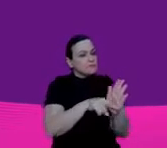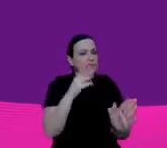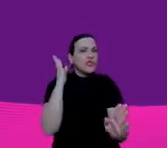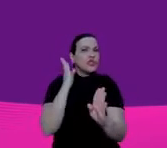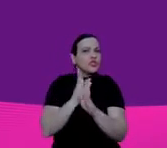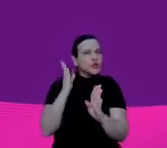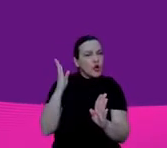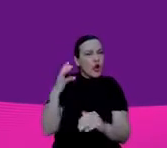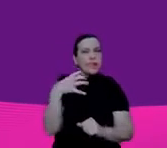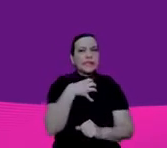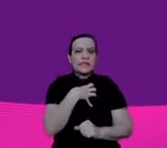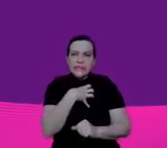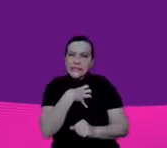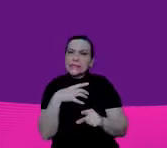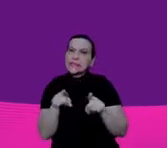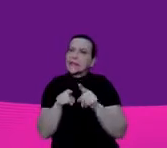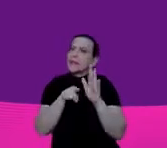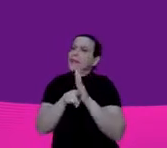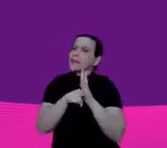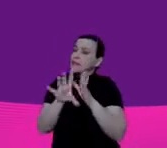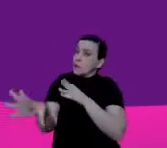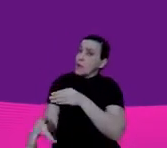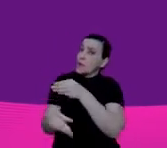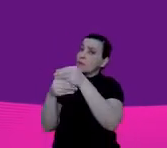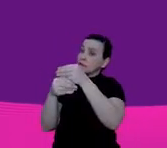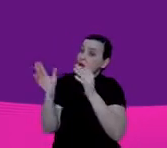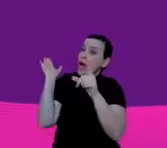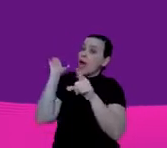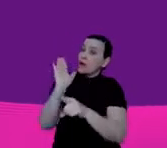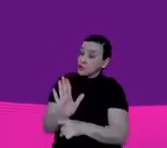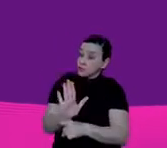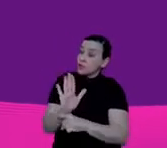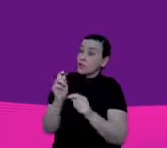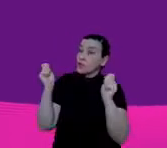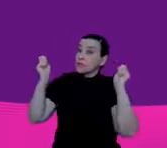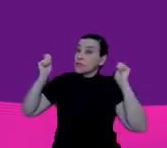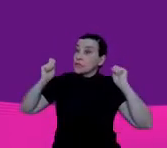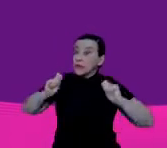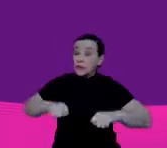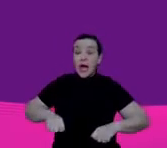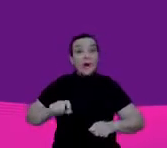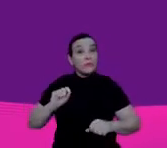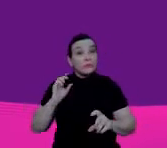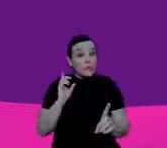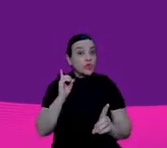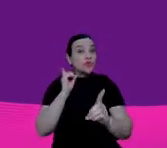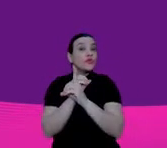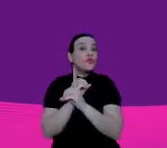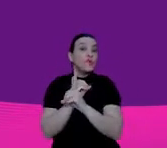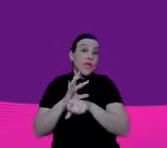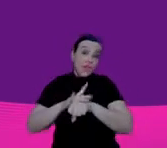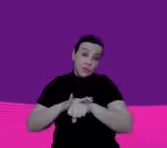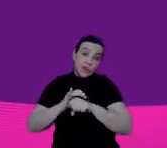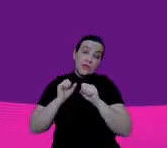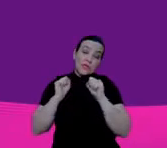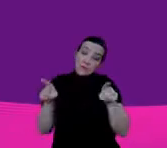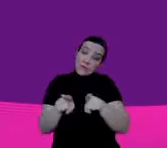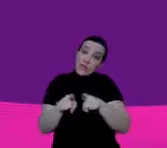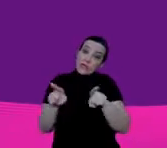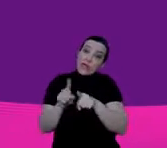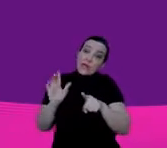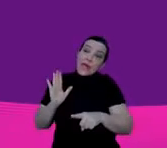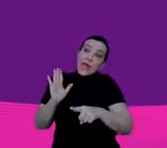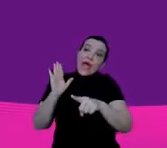alguns exames complementares que se mostraram assim, que podem ter algum benefício em termos de